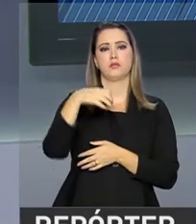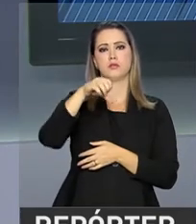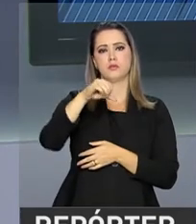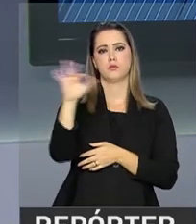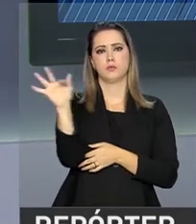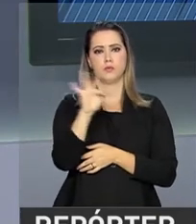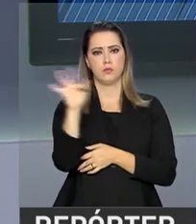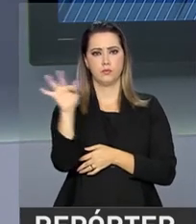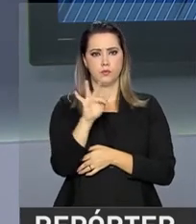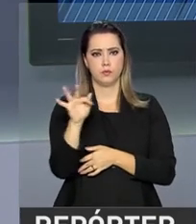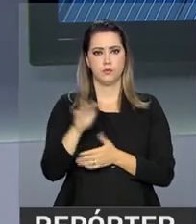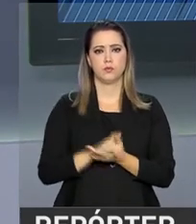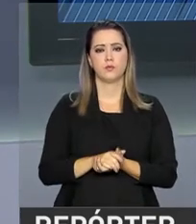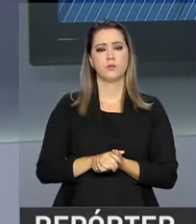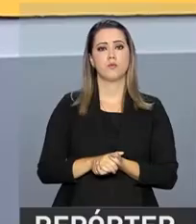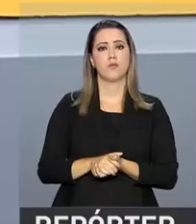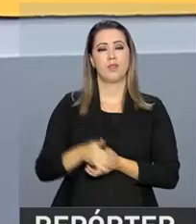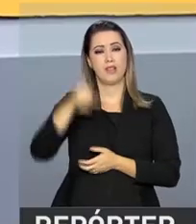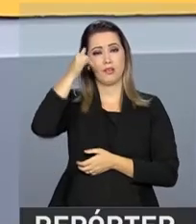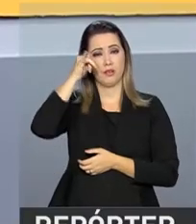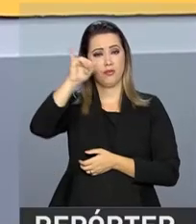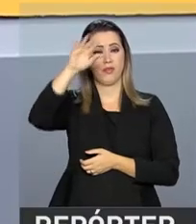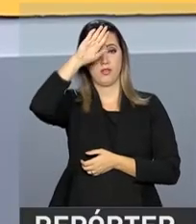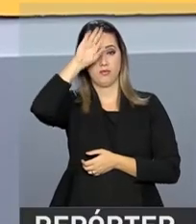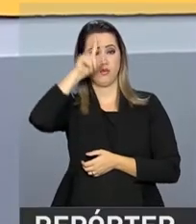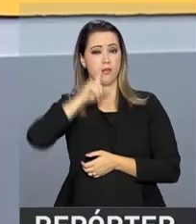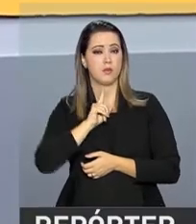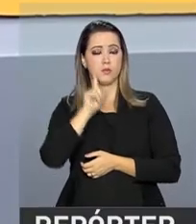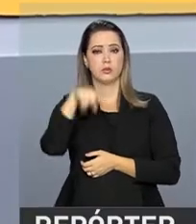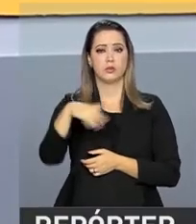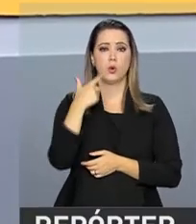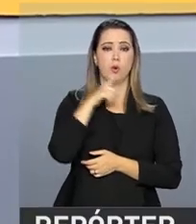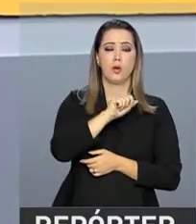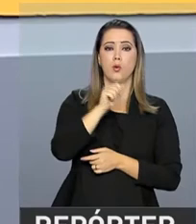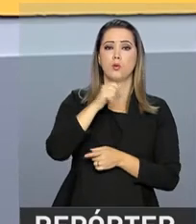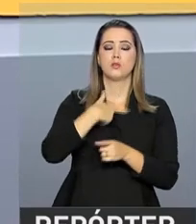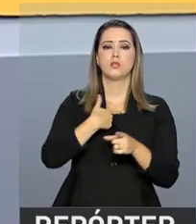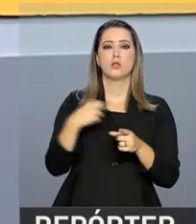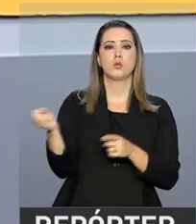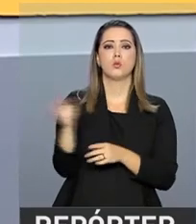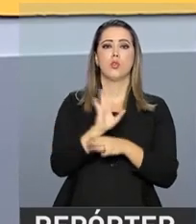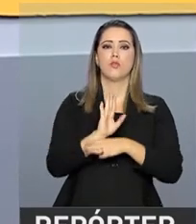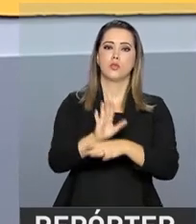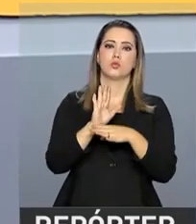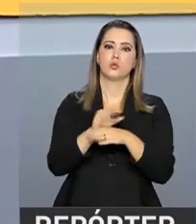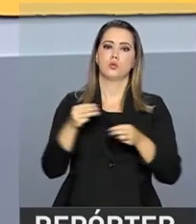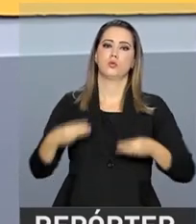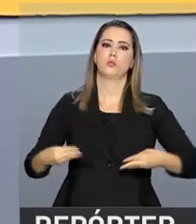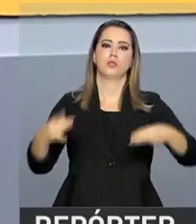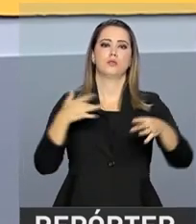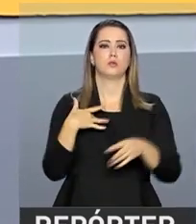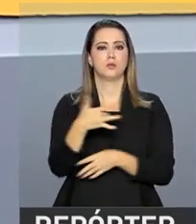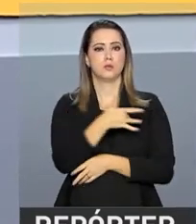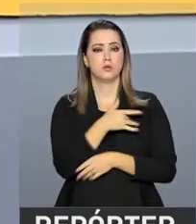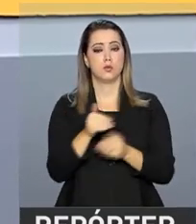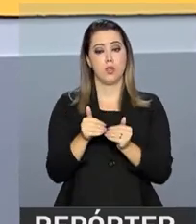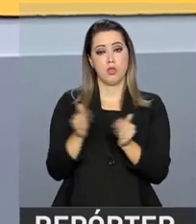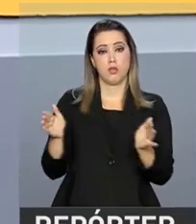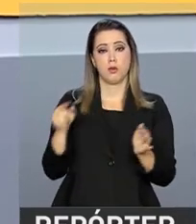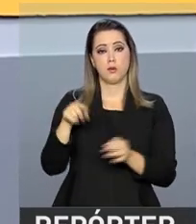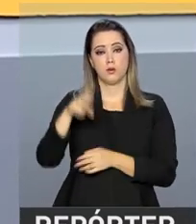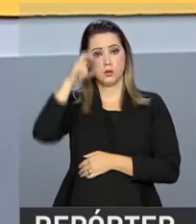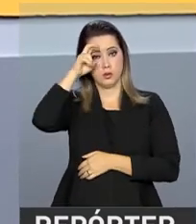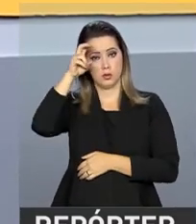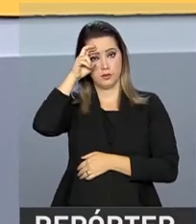a partir de 19 de fevereiro e o combate à febre amarela vai ganhar um reforço o ministro da saúde ricardo barros inaugurou